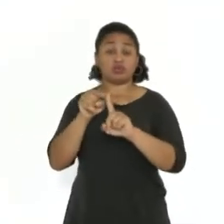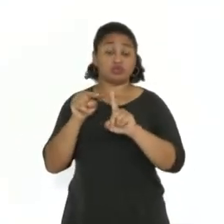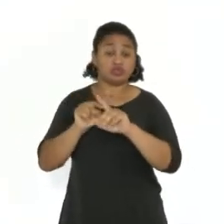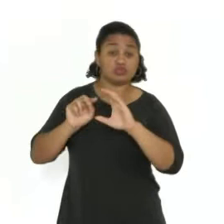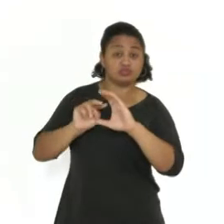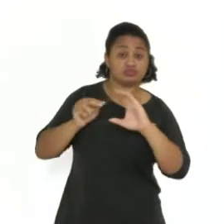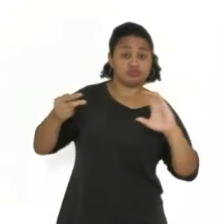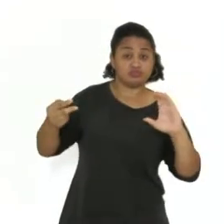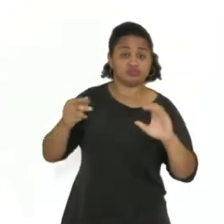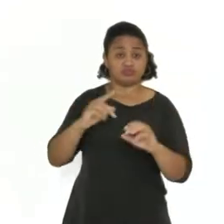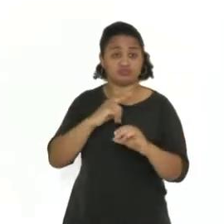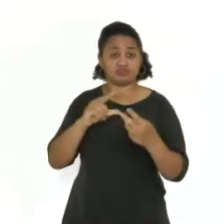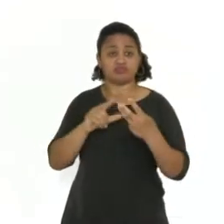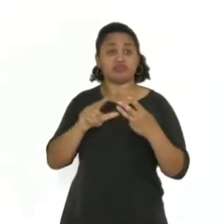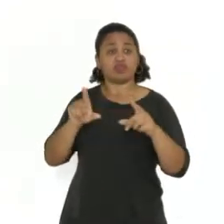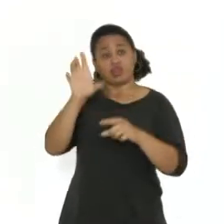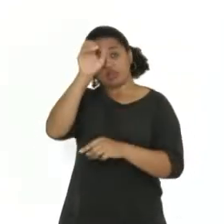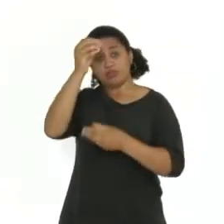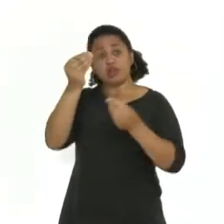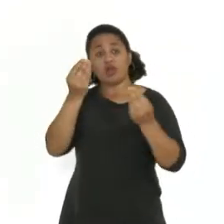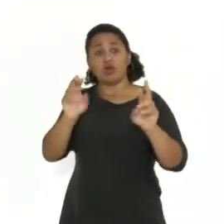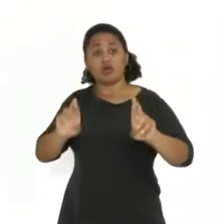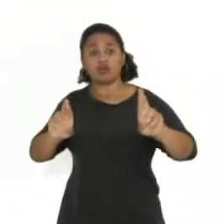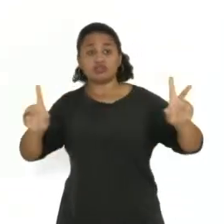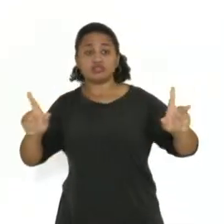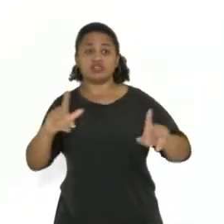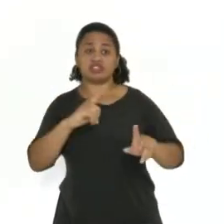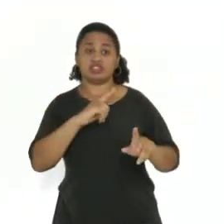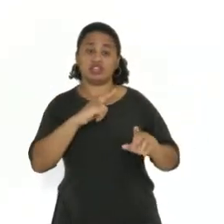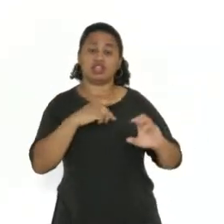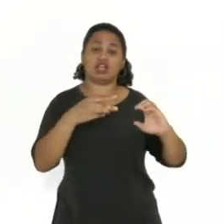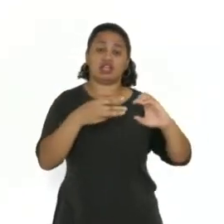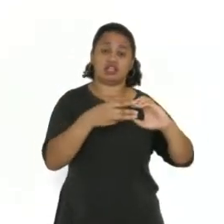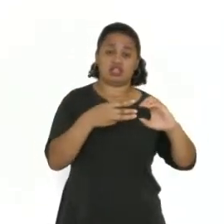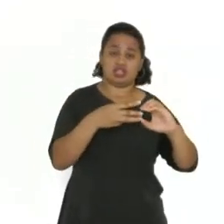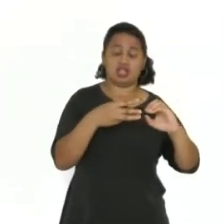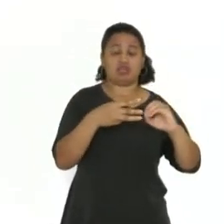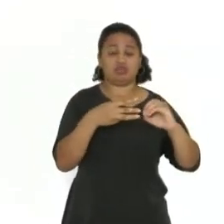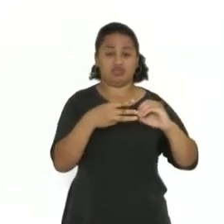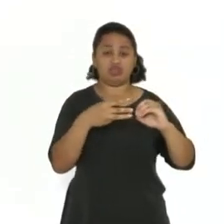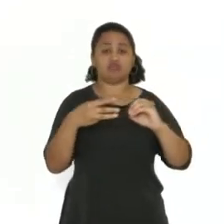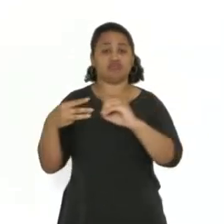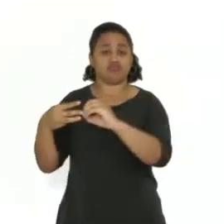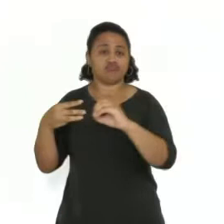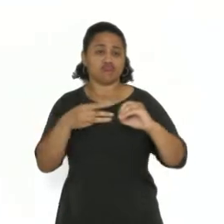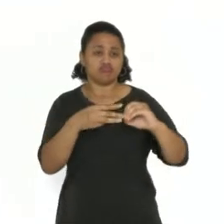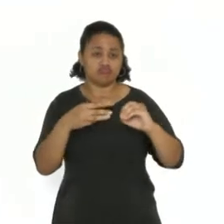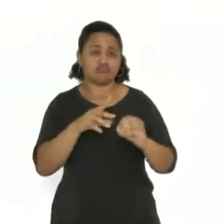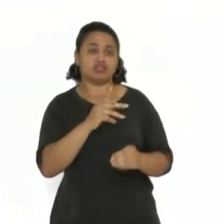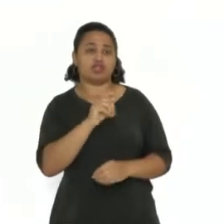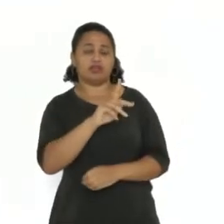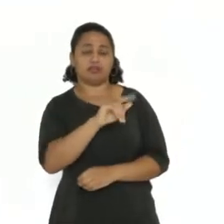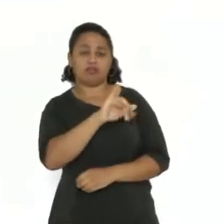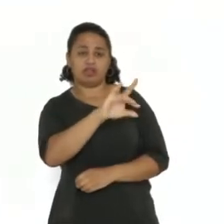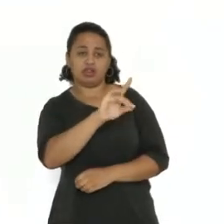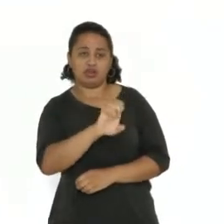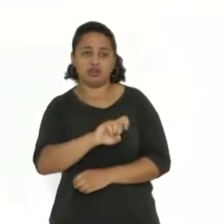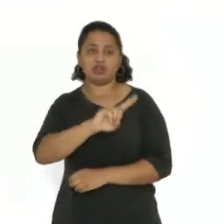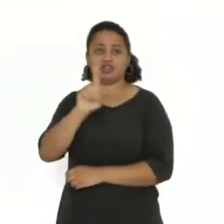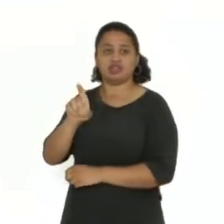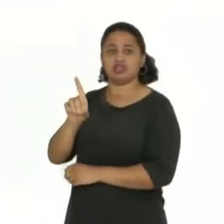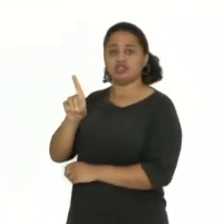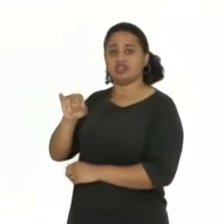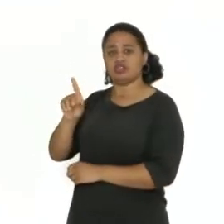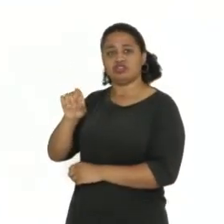de cromossomos e aprender a diferenciar células haploides de células diploides.